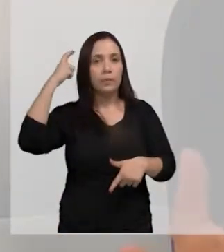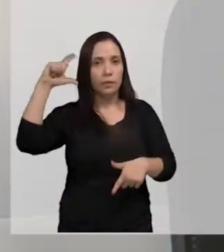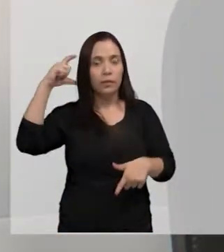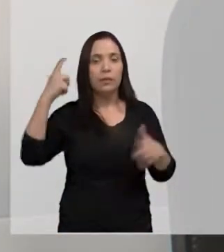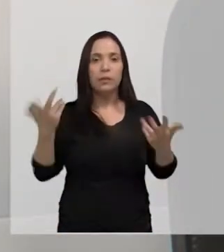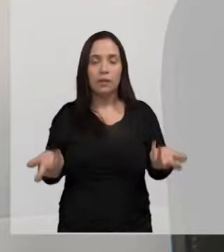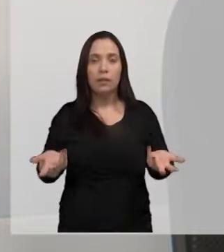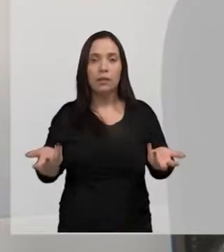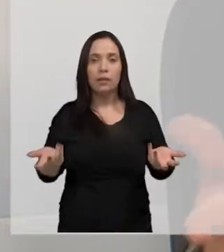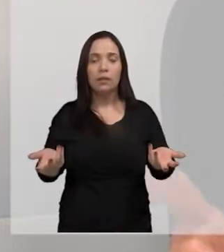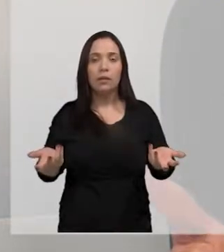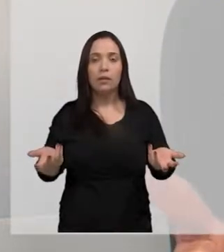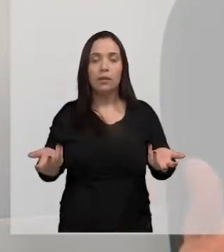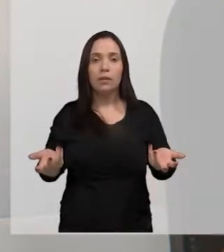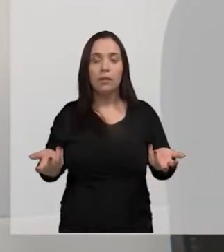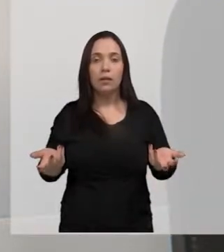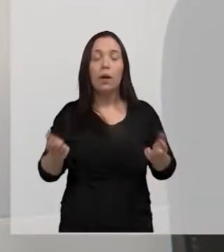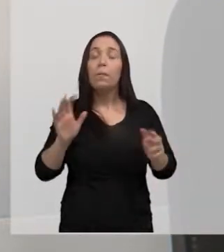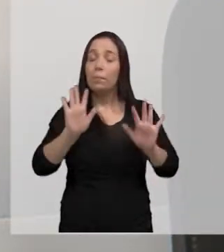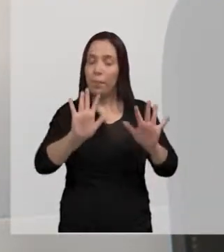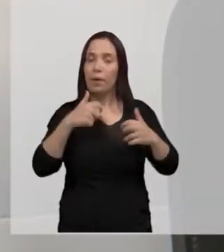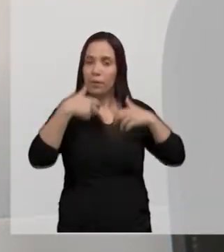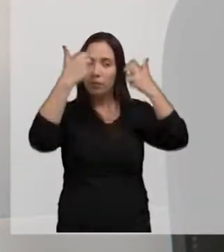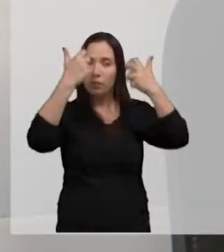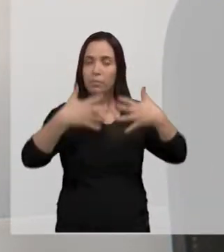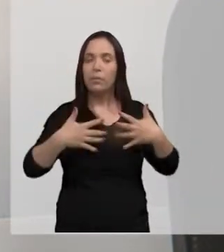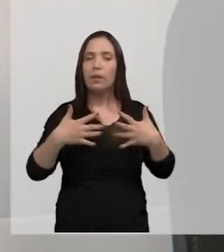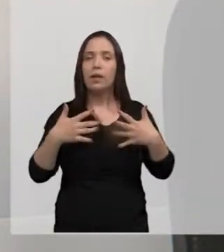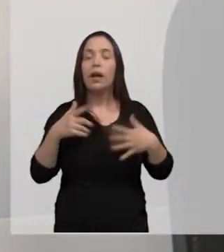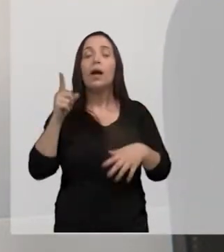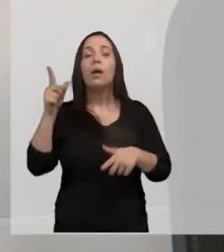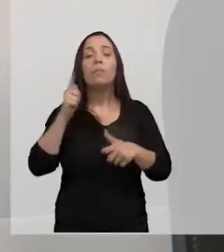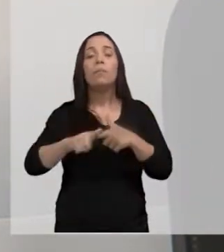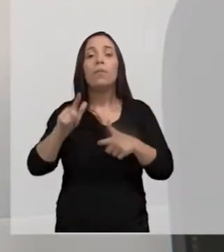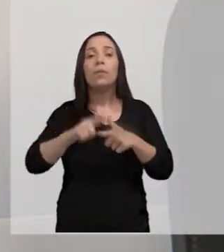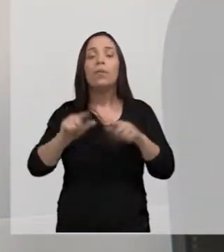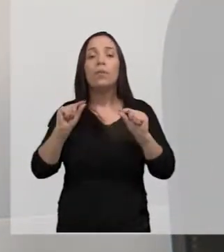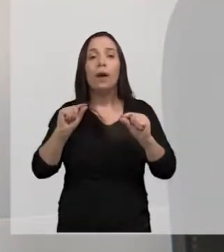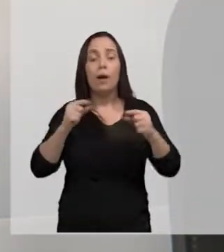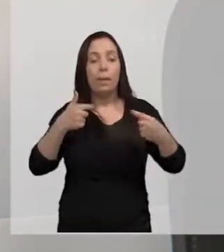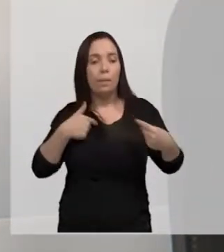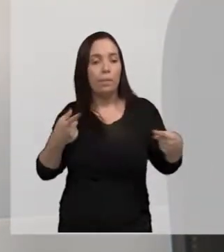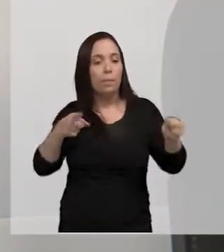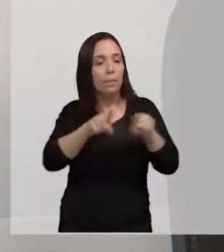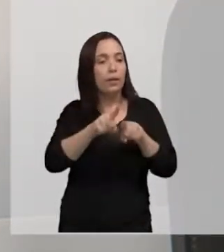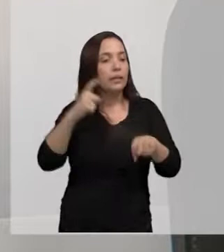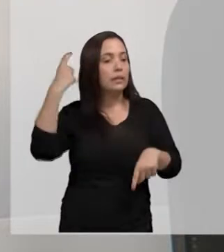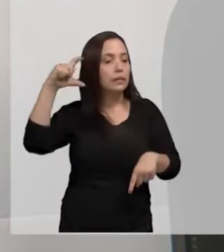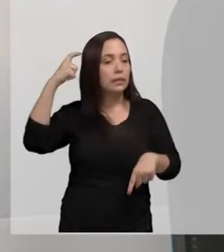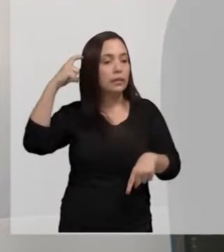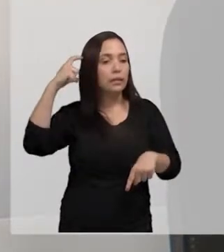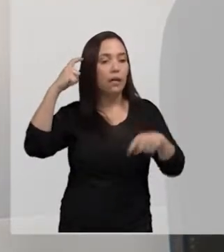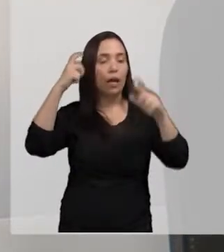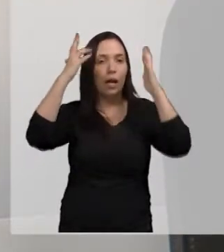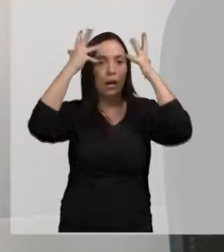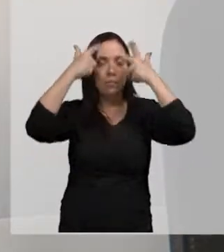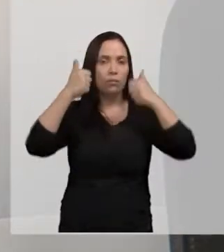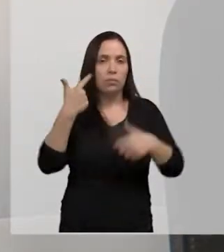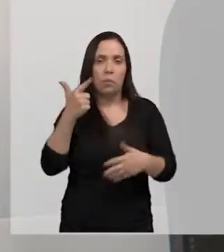Eu já estou falando depois do resultado final. O que aconteceu? Ele teve um problema muito sério. A parceria Cid e Eunício não